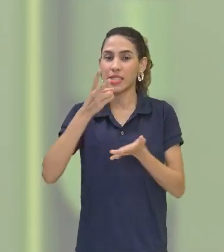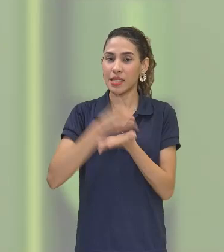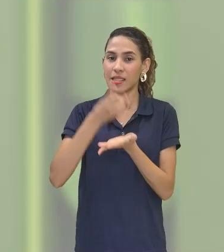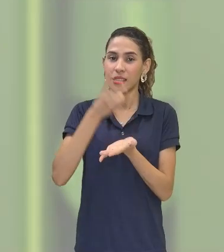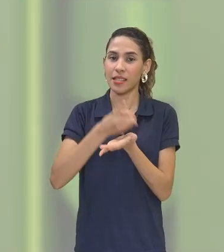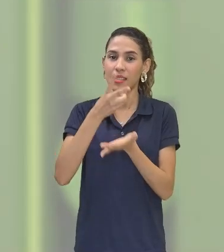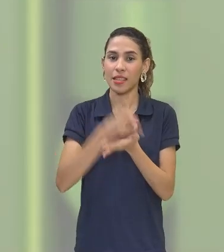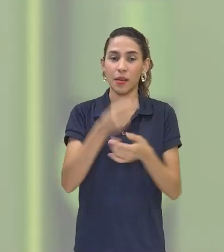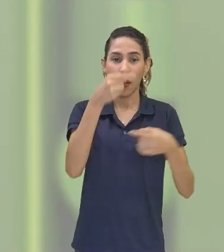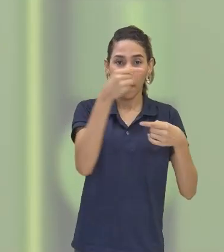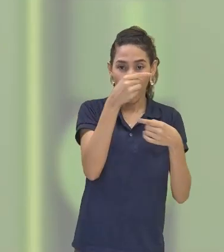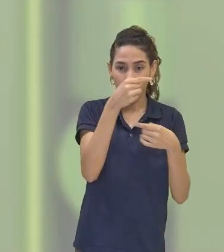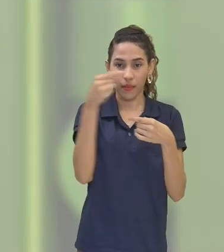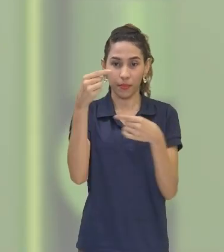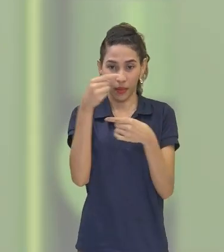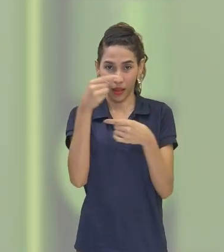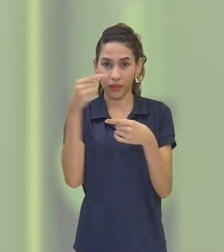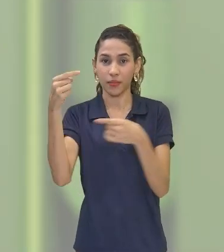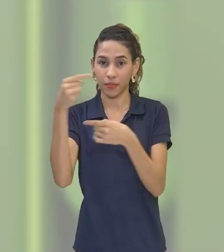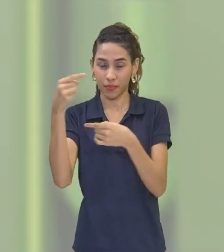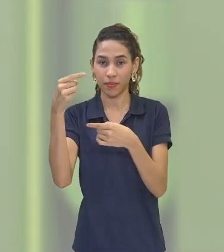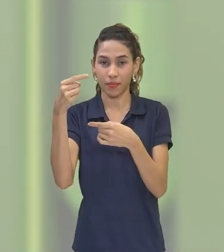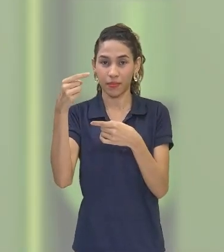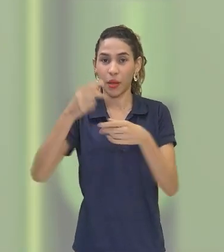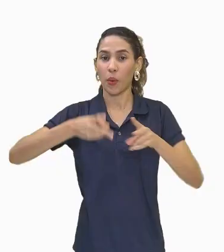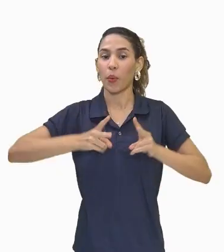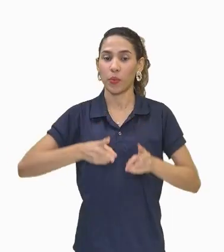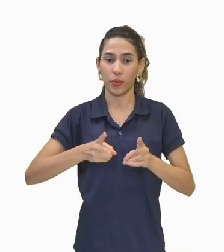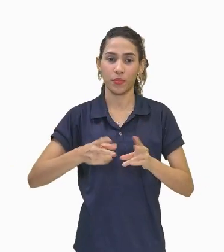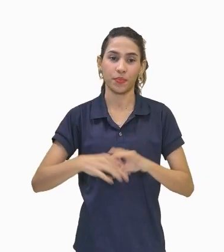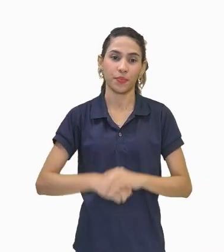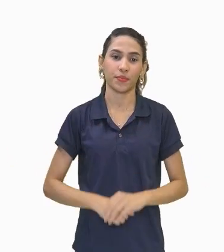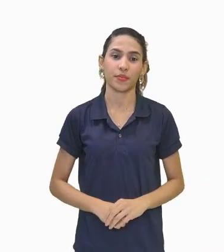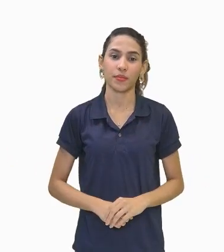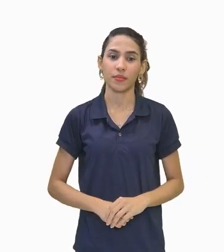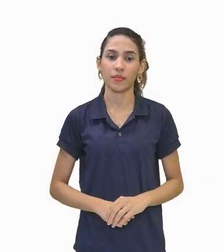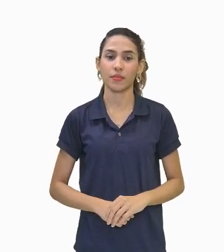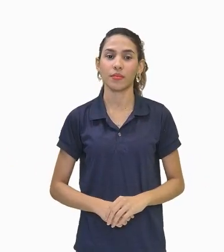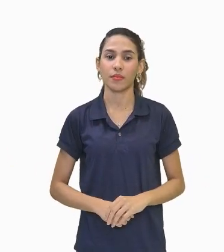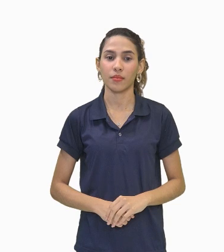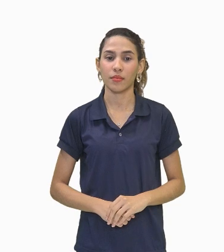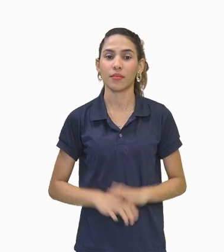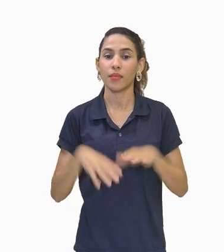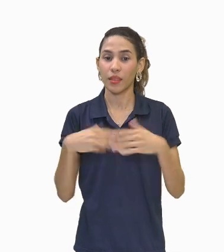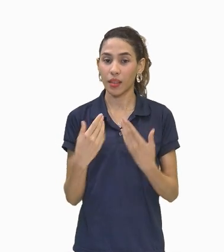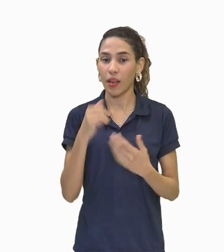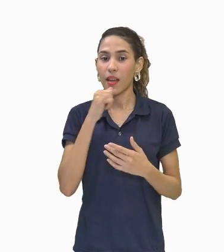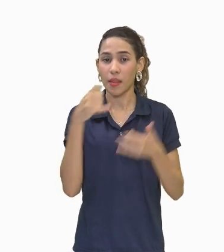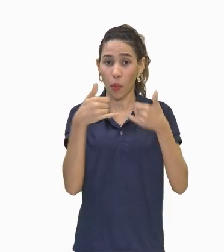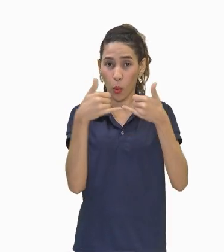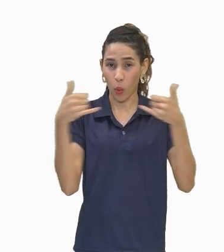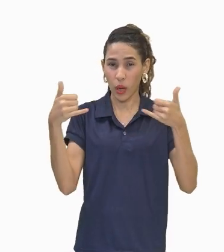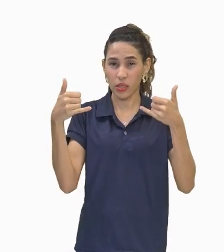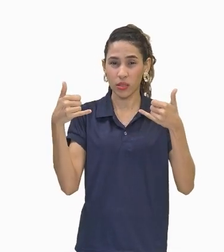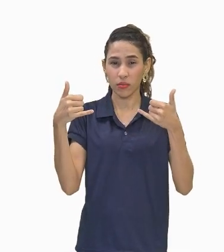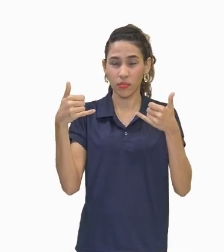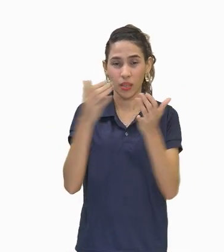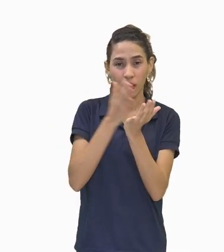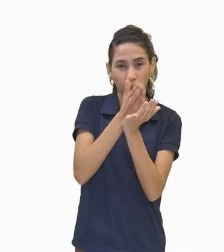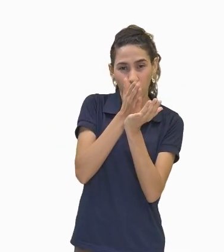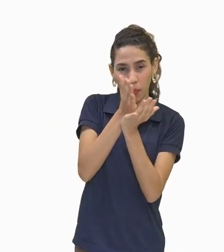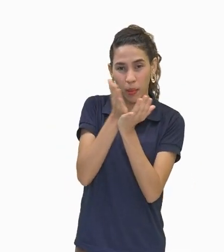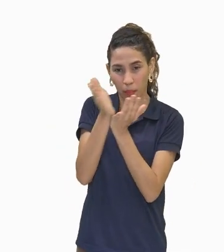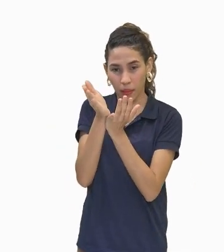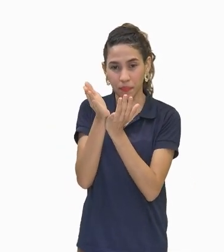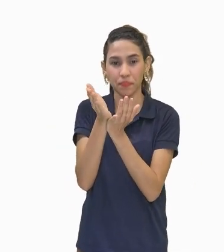que a corrente é dividida, 2, corrente dividida, a corrente total que flui do circuito,